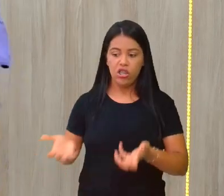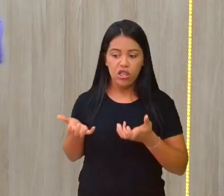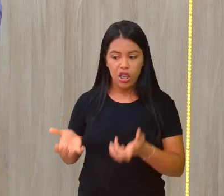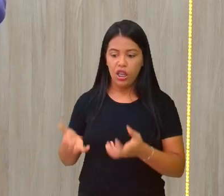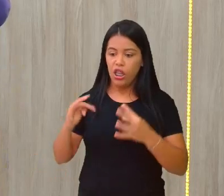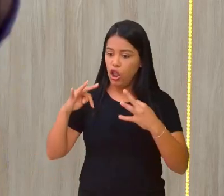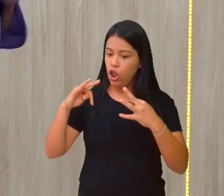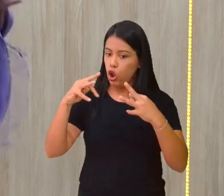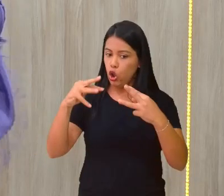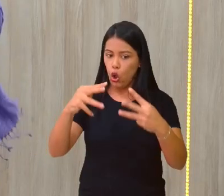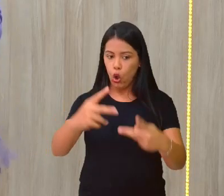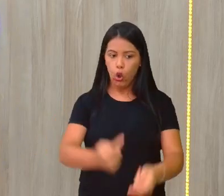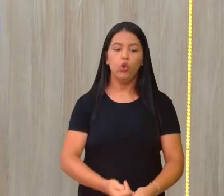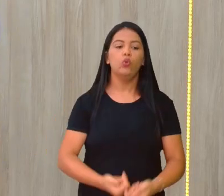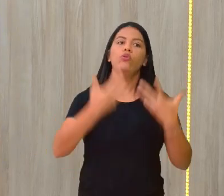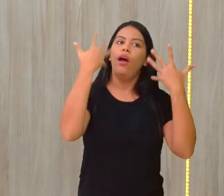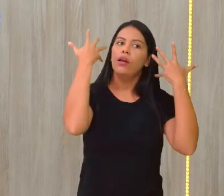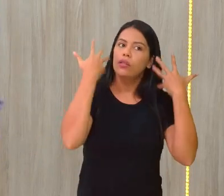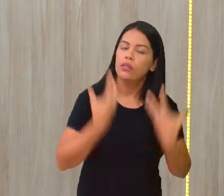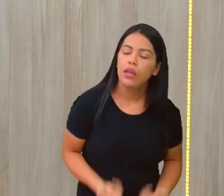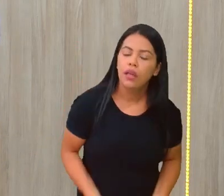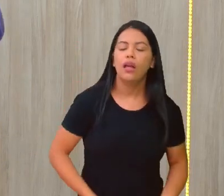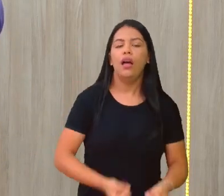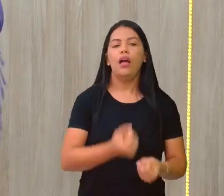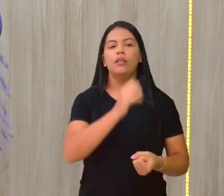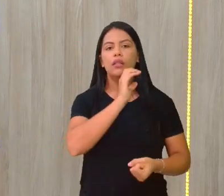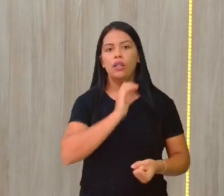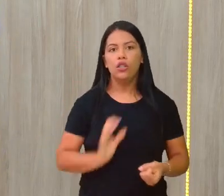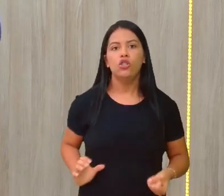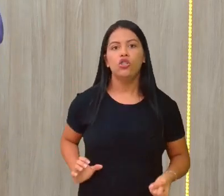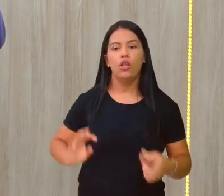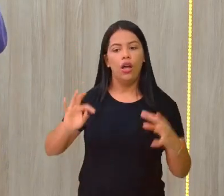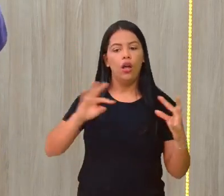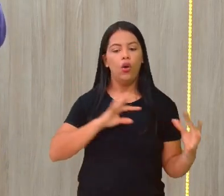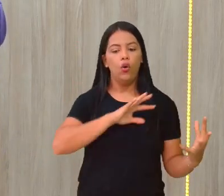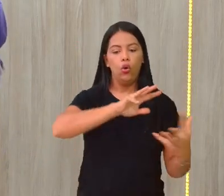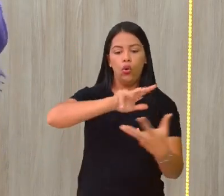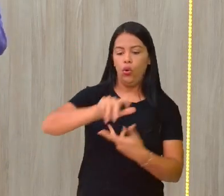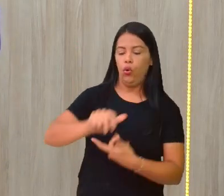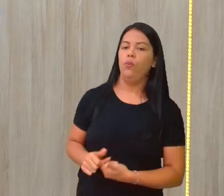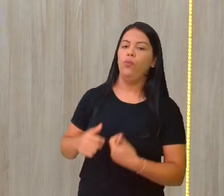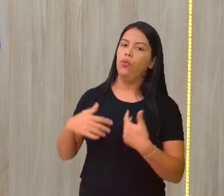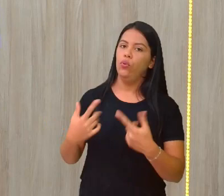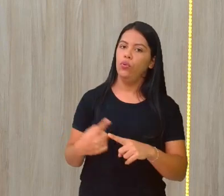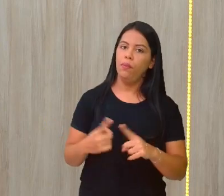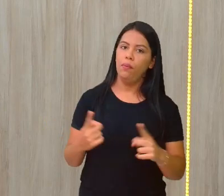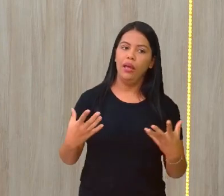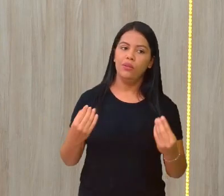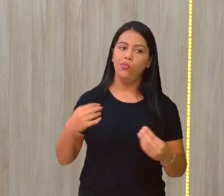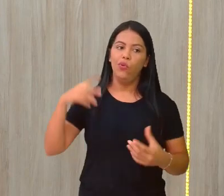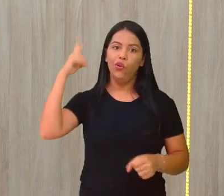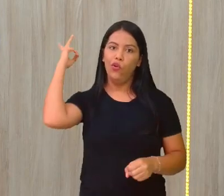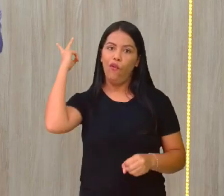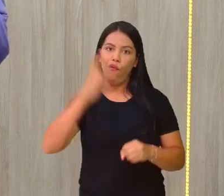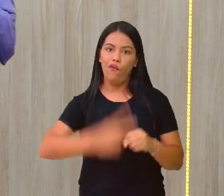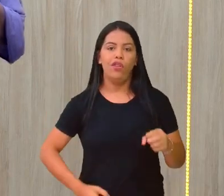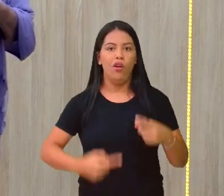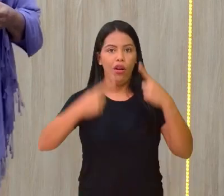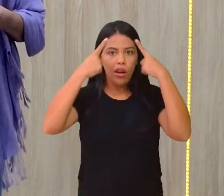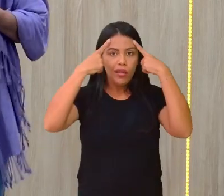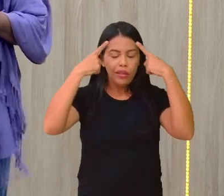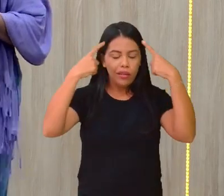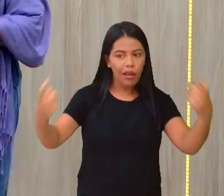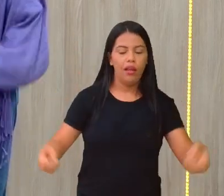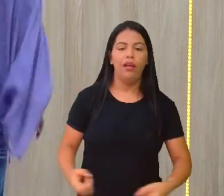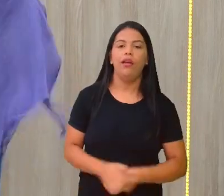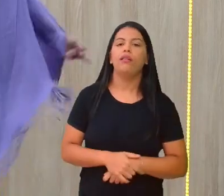cristãos na face da terra, só que de maneira bastante violenta, né? Aqui, ó, vamos